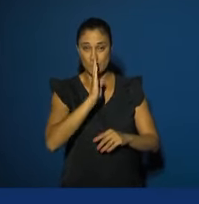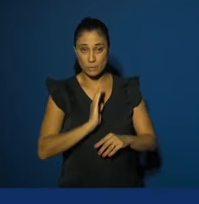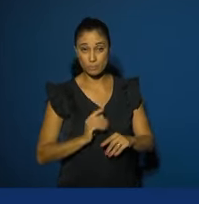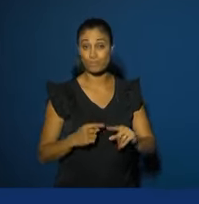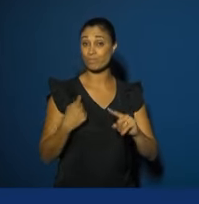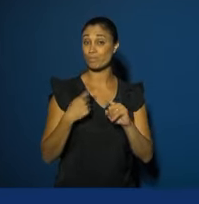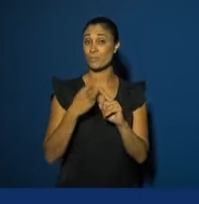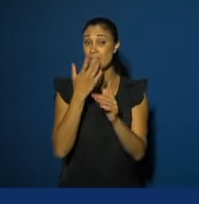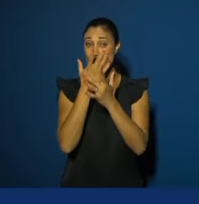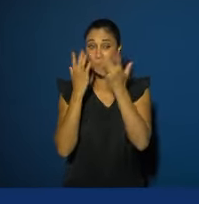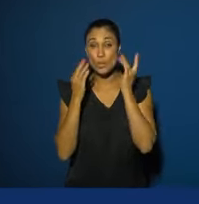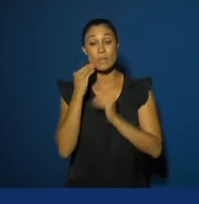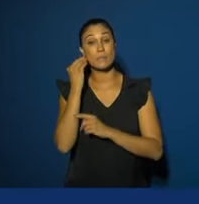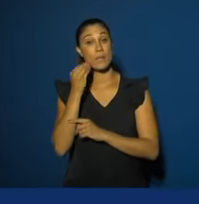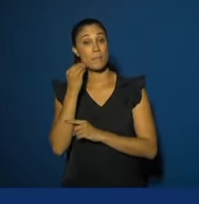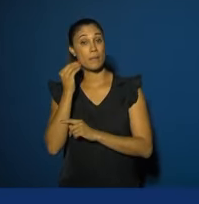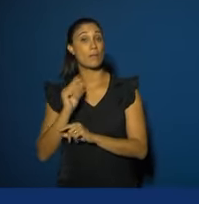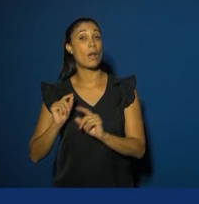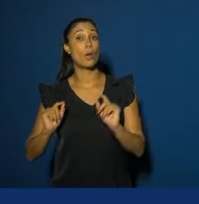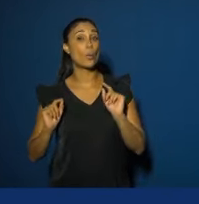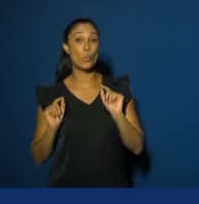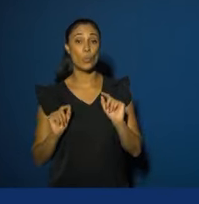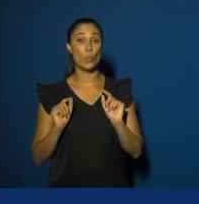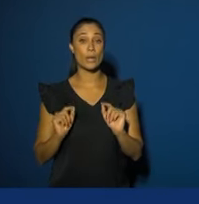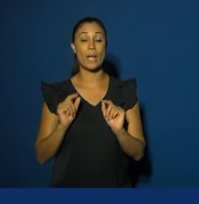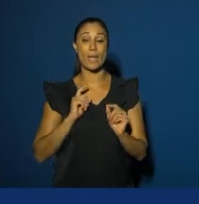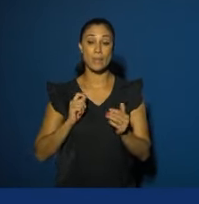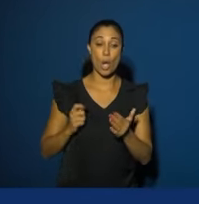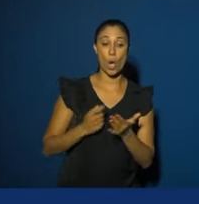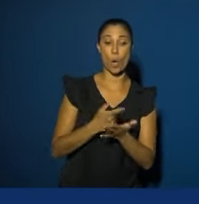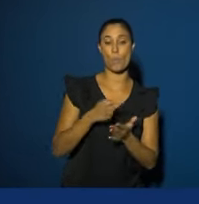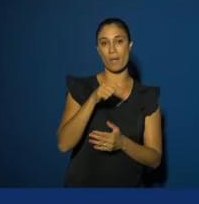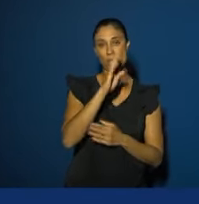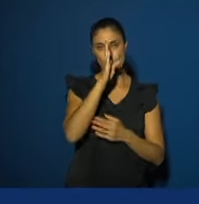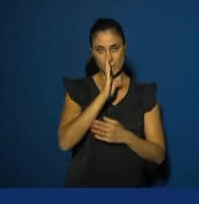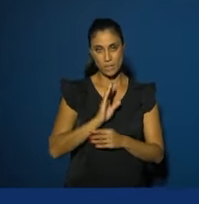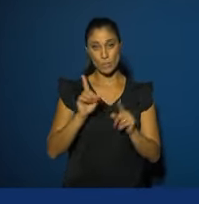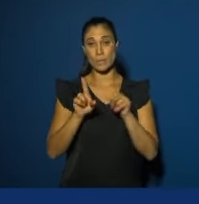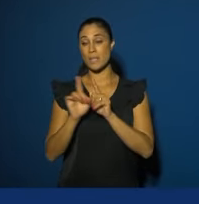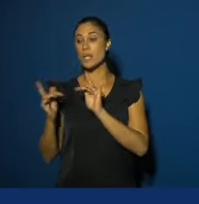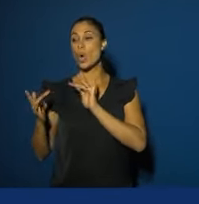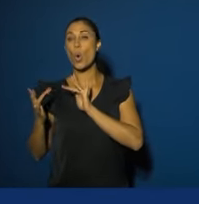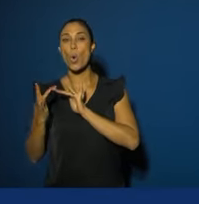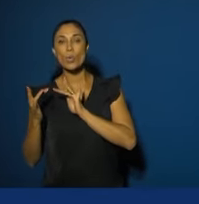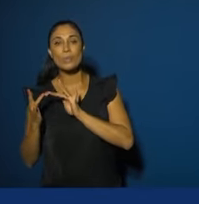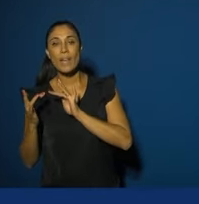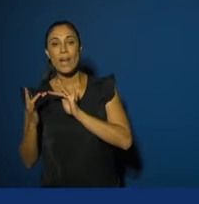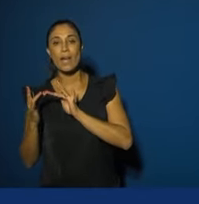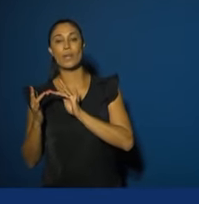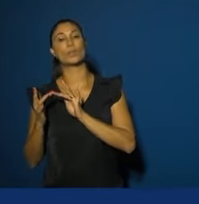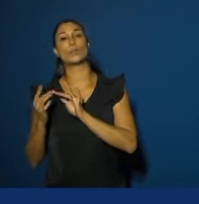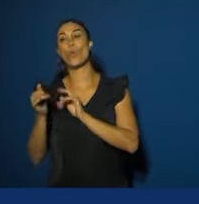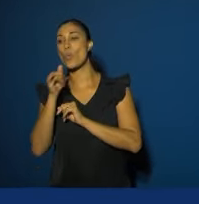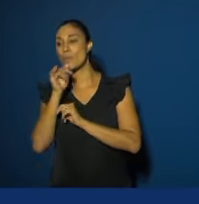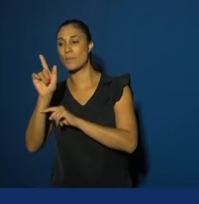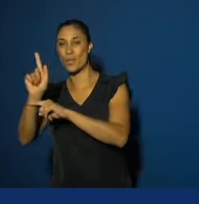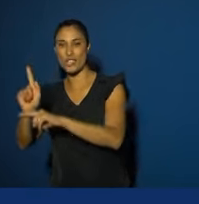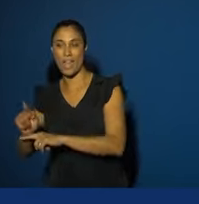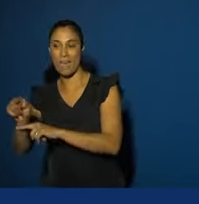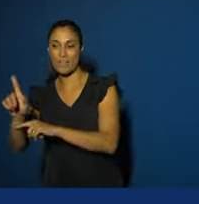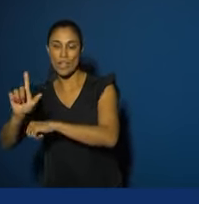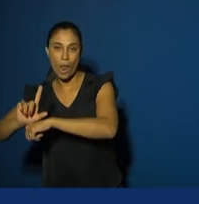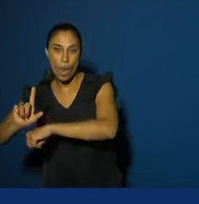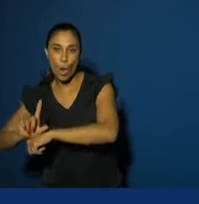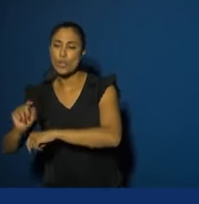porque as pessoas realmente experimentaram essa essa essa compra aqui no Brasil essa conexão com a gerente da loja com o que